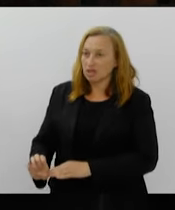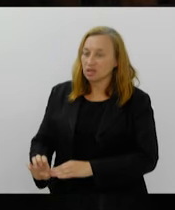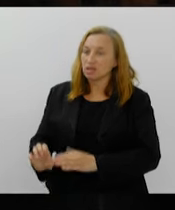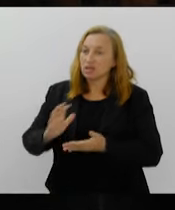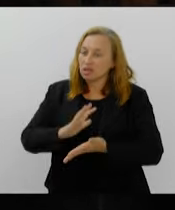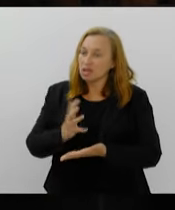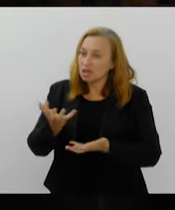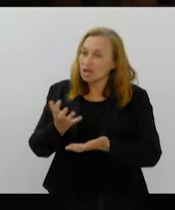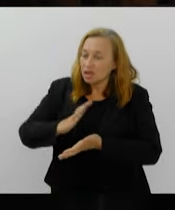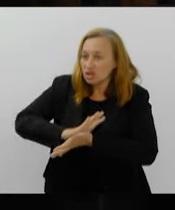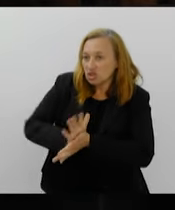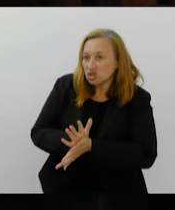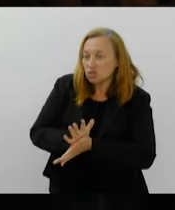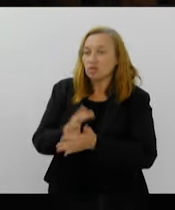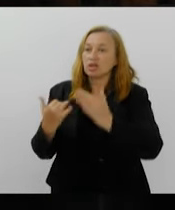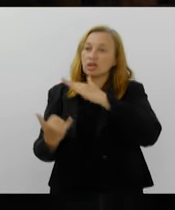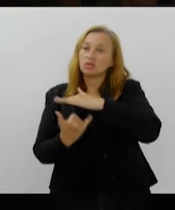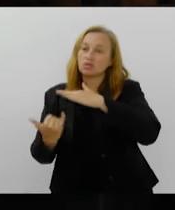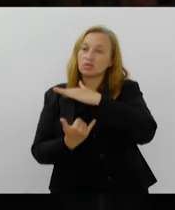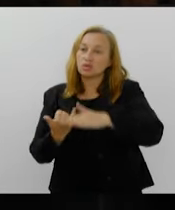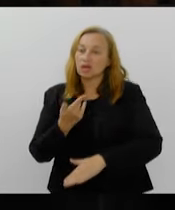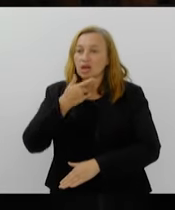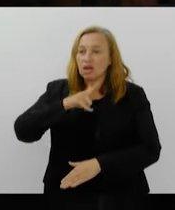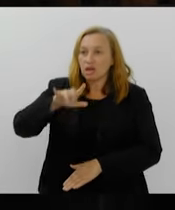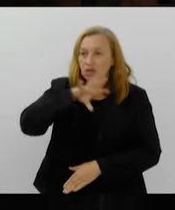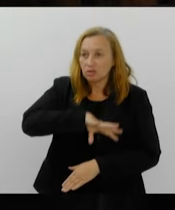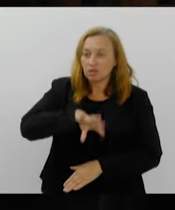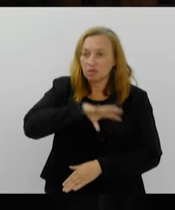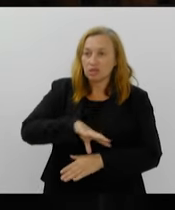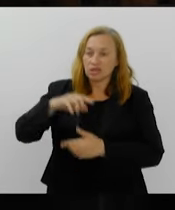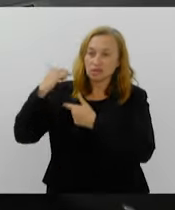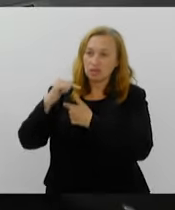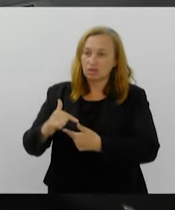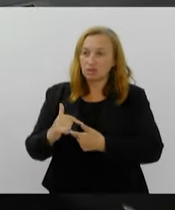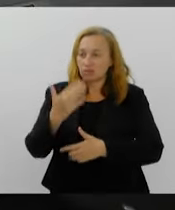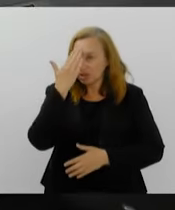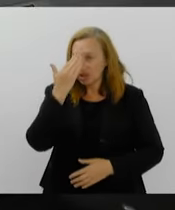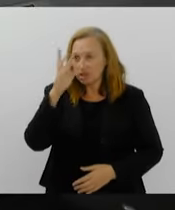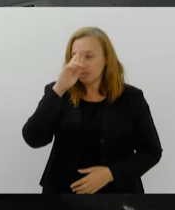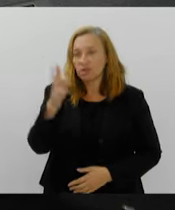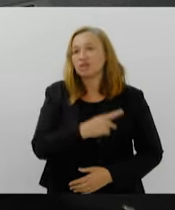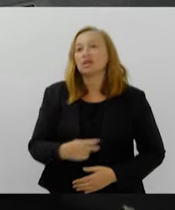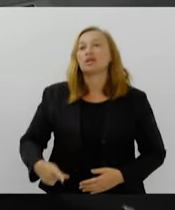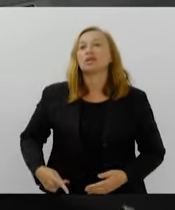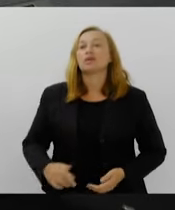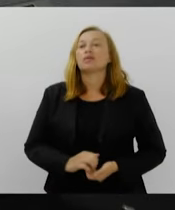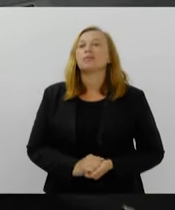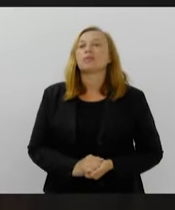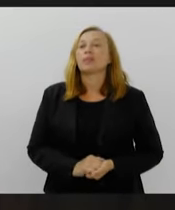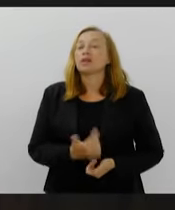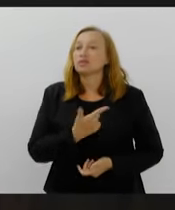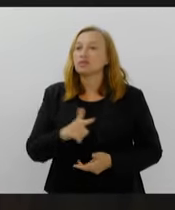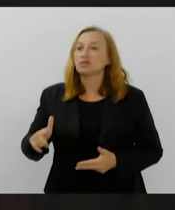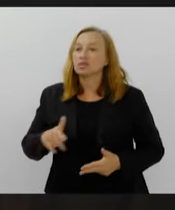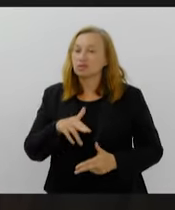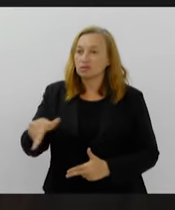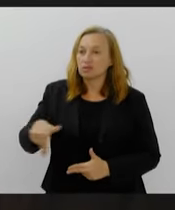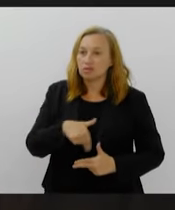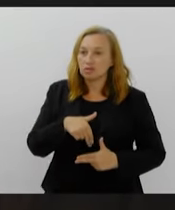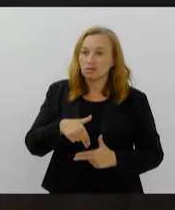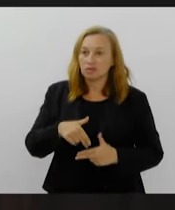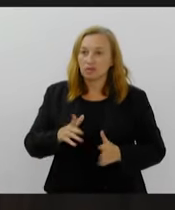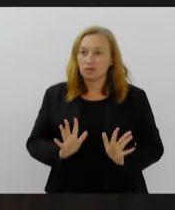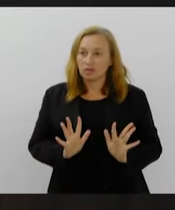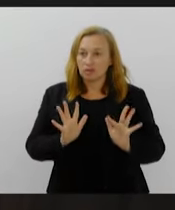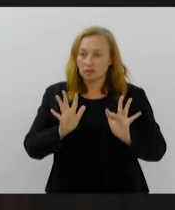assassinar as nossas instituições e as nossas tradições Muito obrigado Presidente não havendo mais oradores